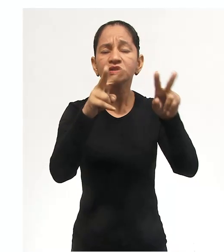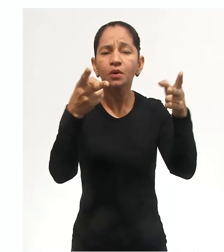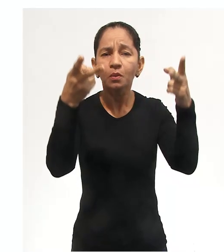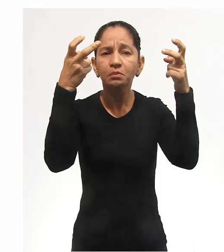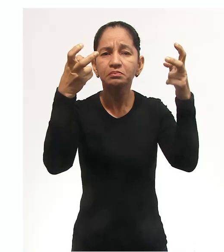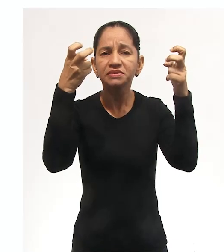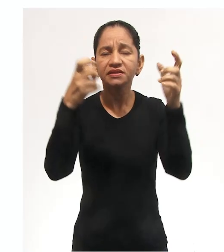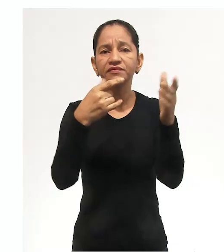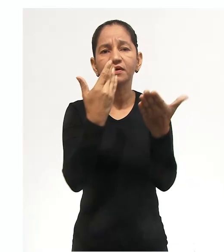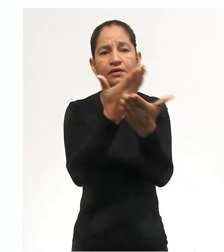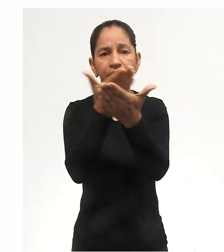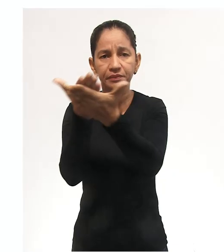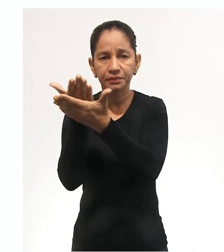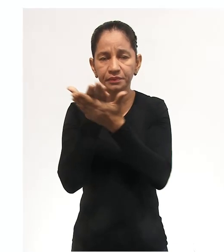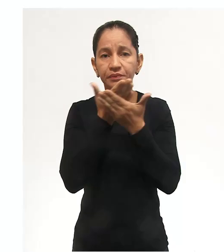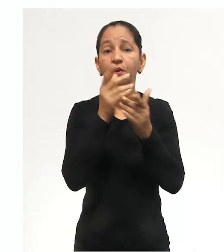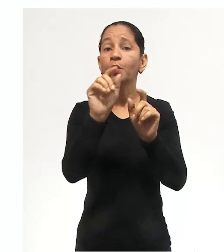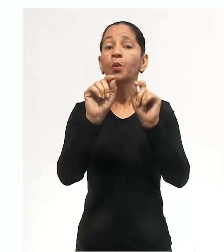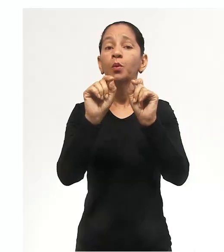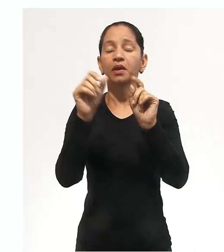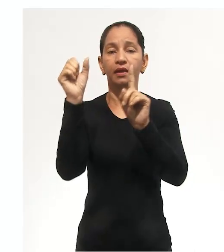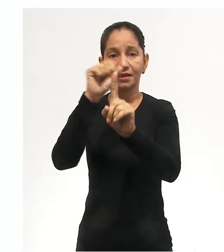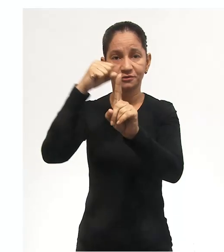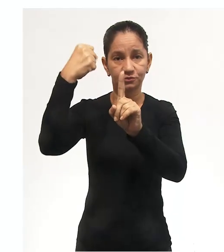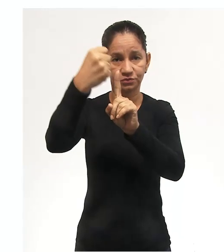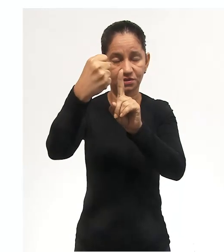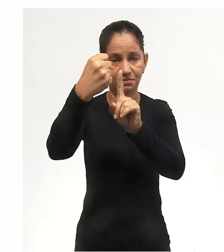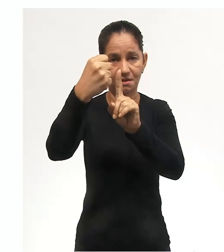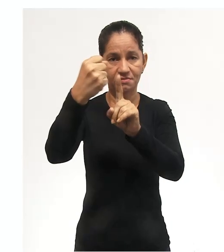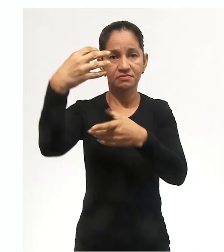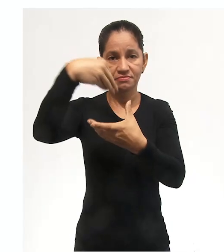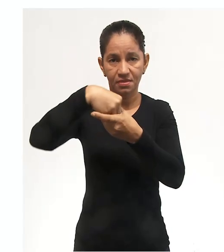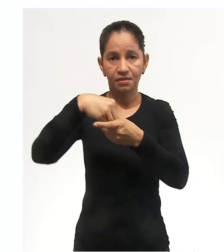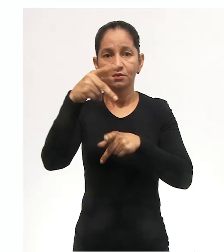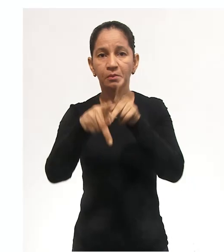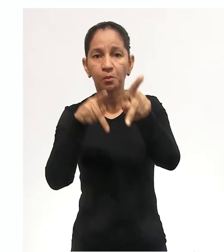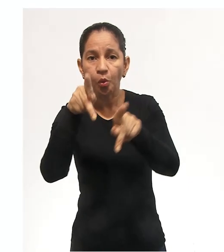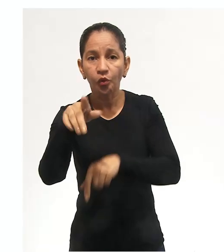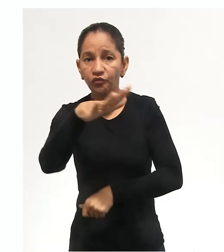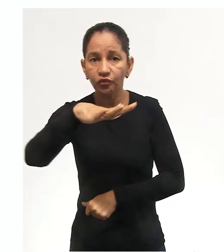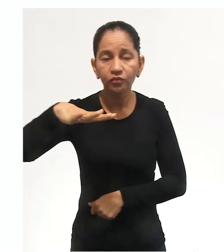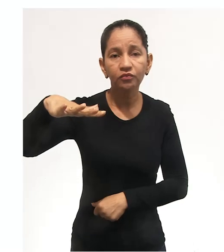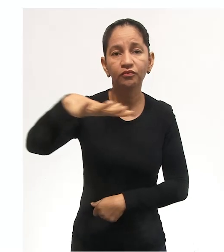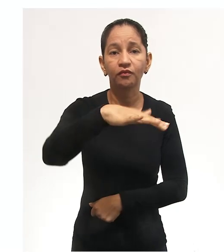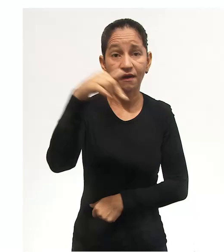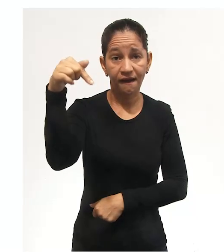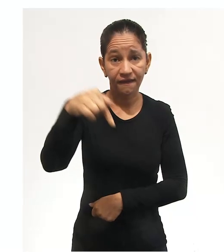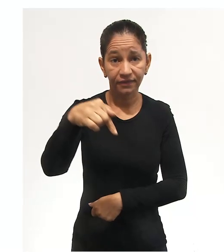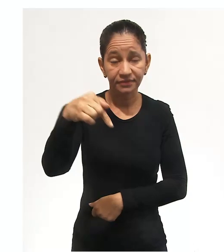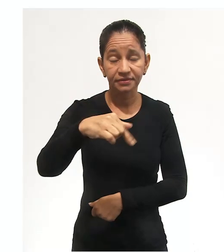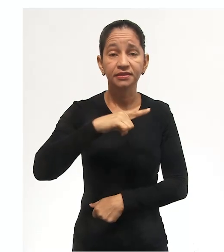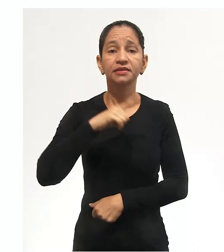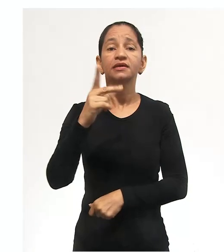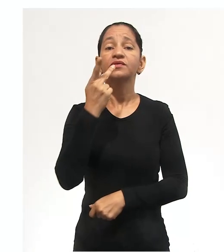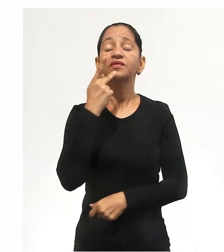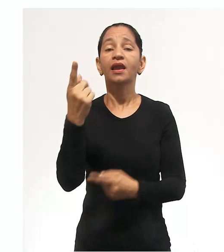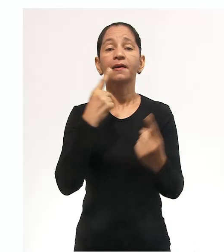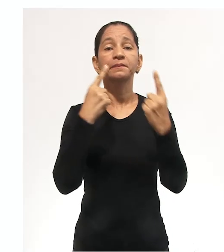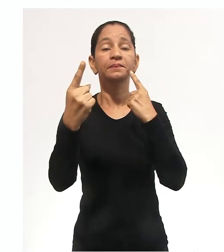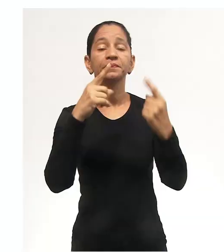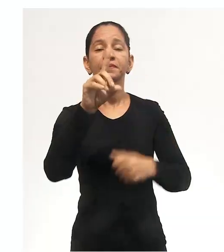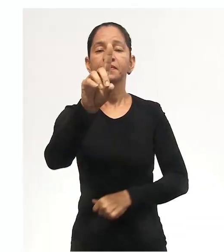os estudos da sociolinguística, e que também chamada de variação diafásica, é